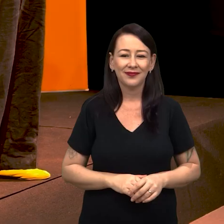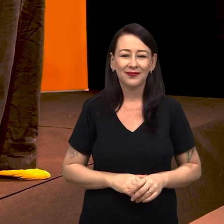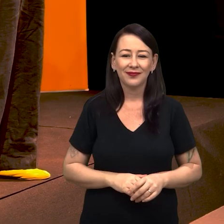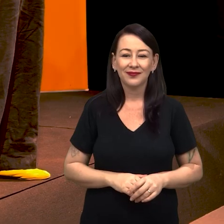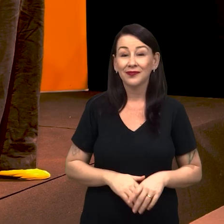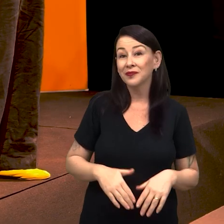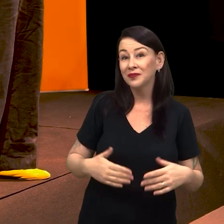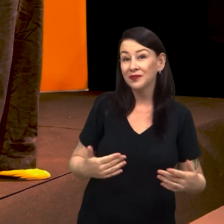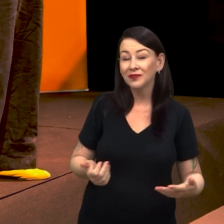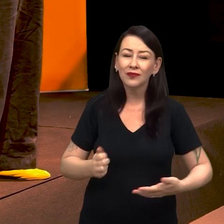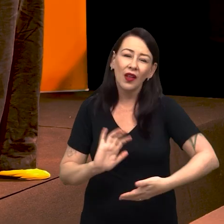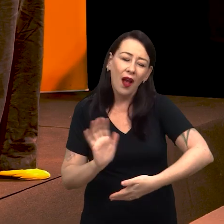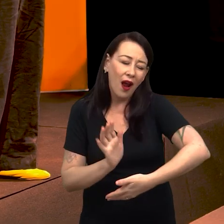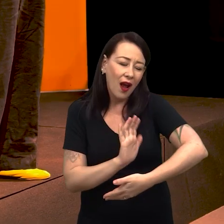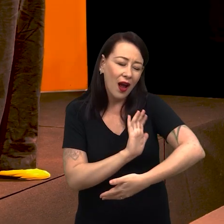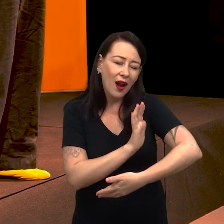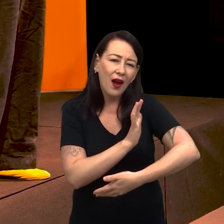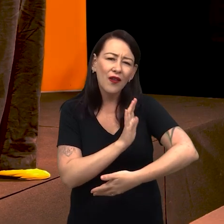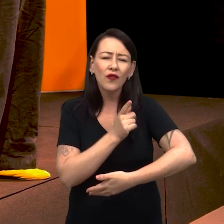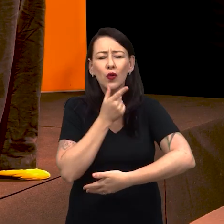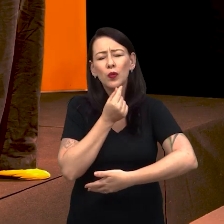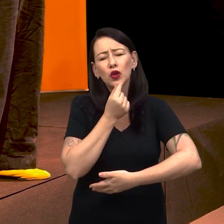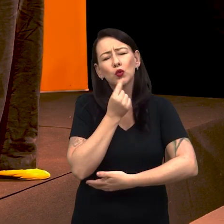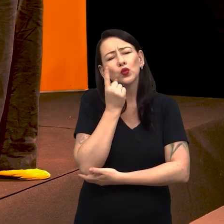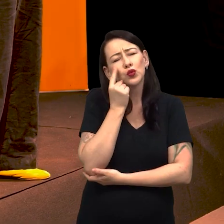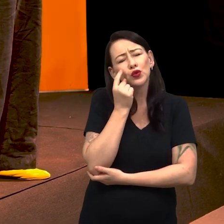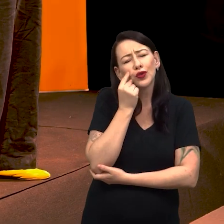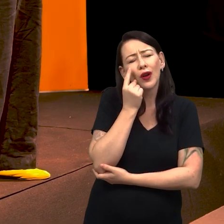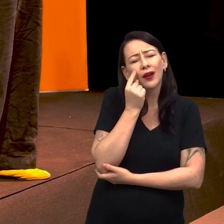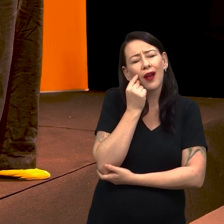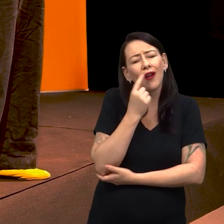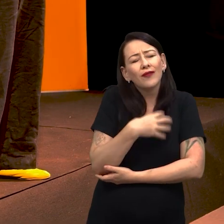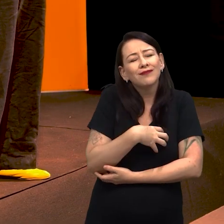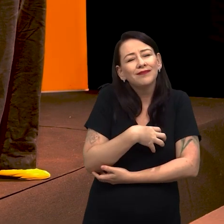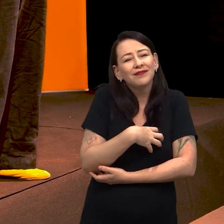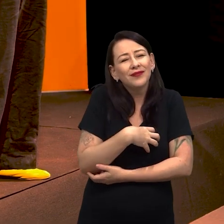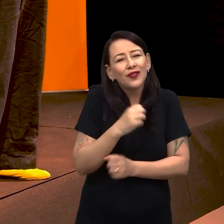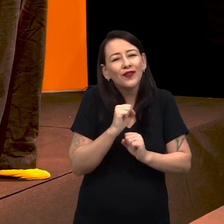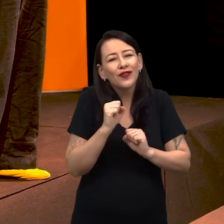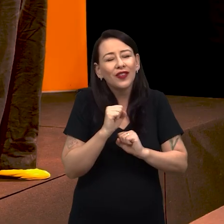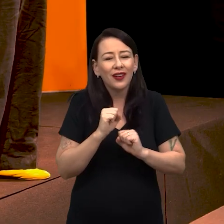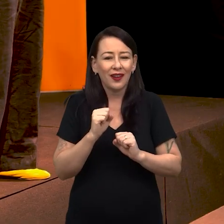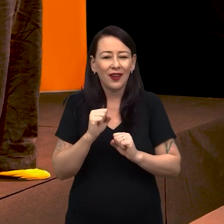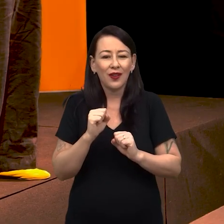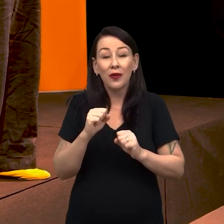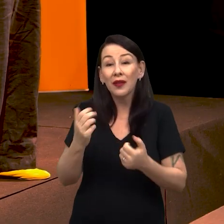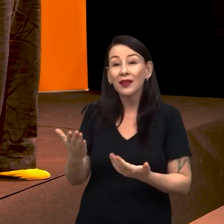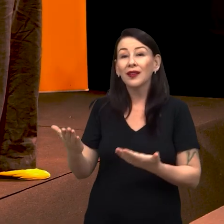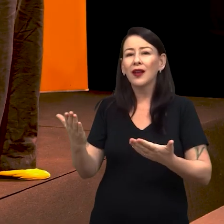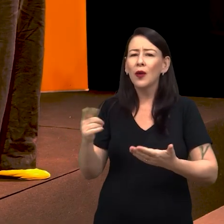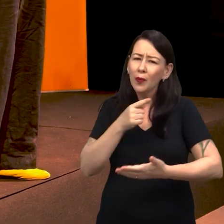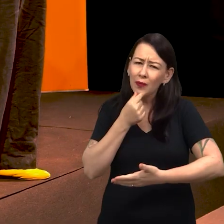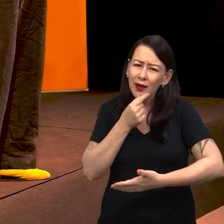José estendia. Menino chorava do frio que sentia.